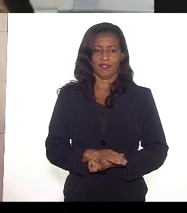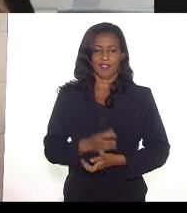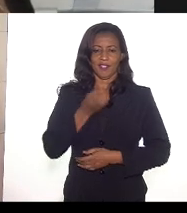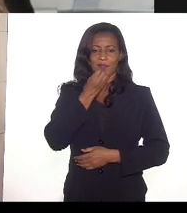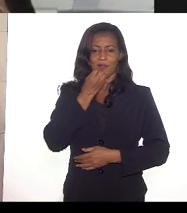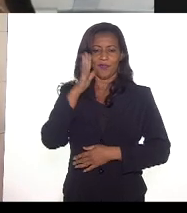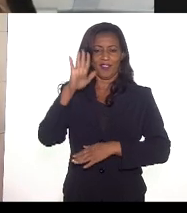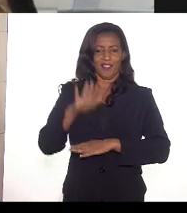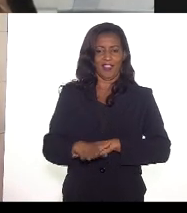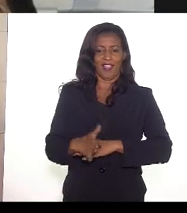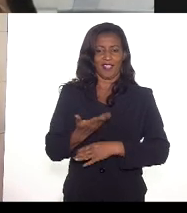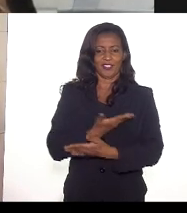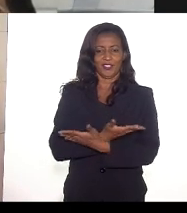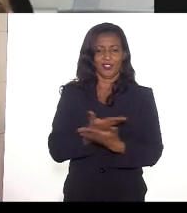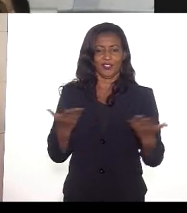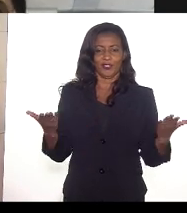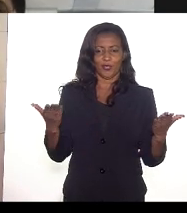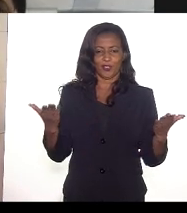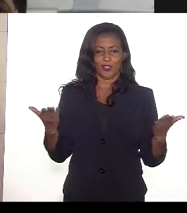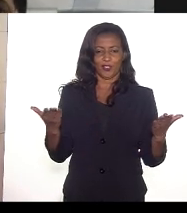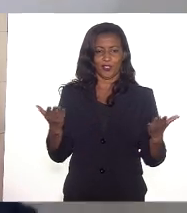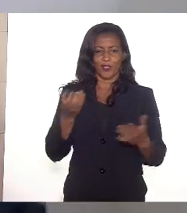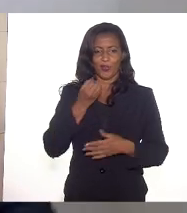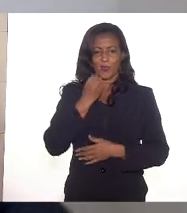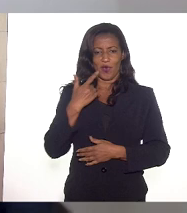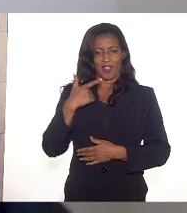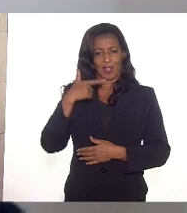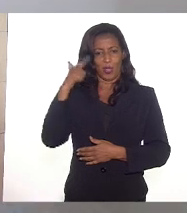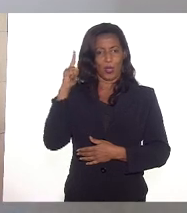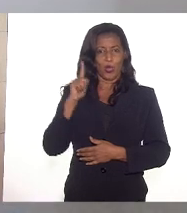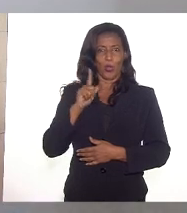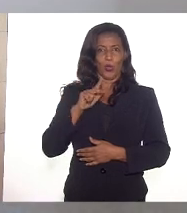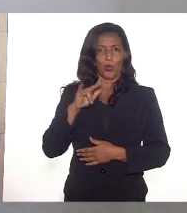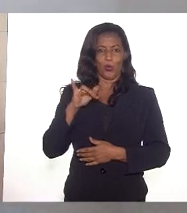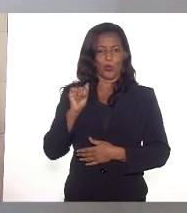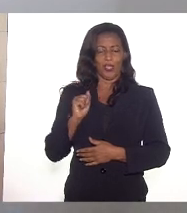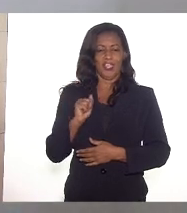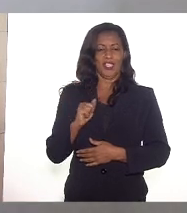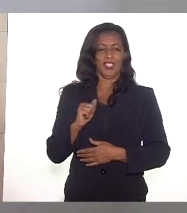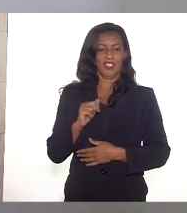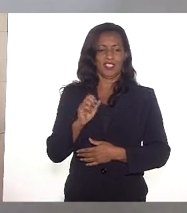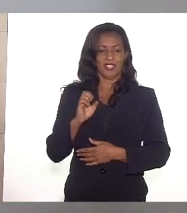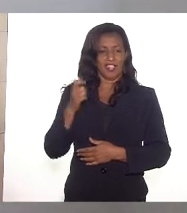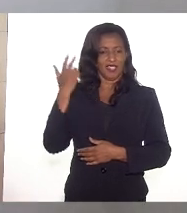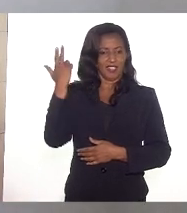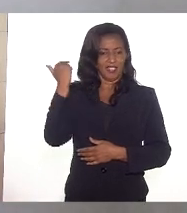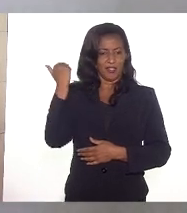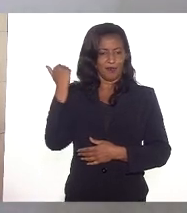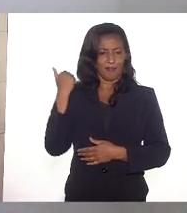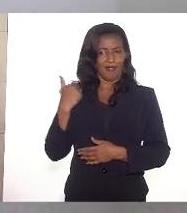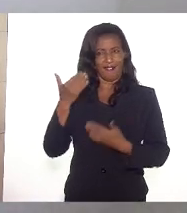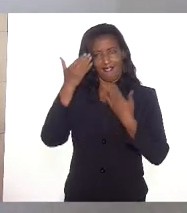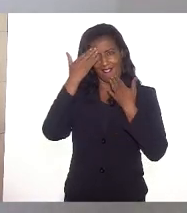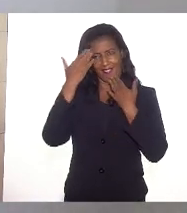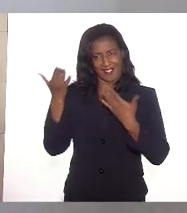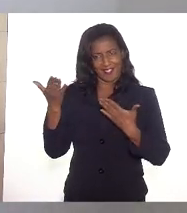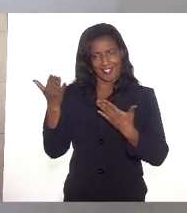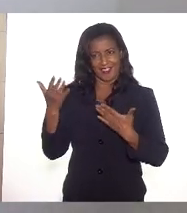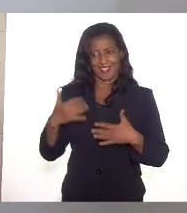Boa tarde a todas e a todos. Boa tarde, Luiz. Boa tarde, Eliomar. Rubens. Agradecer o elogio aí,